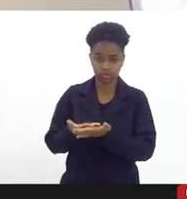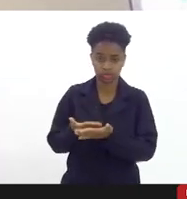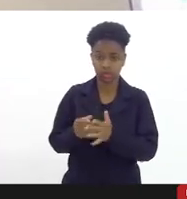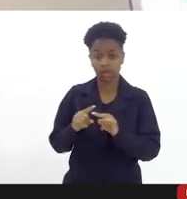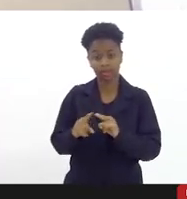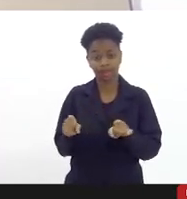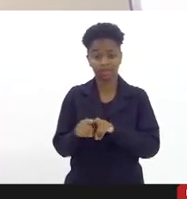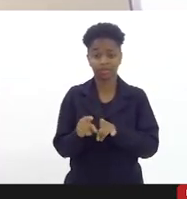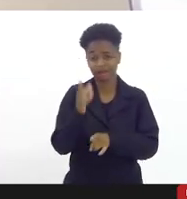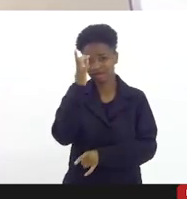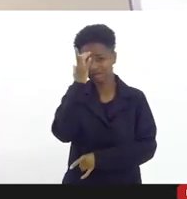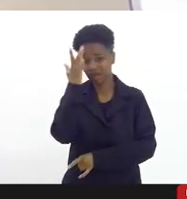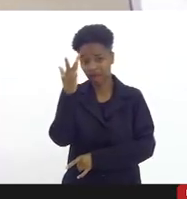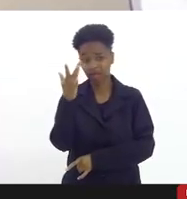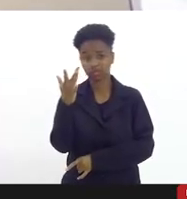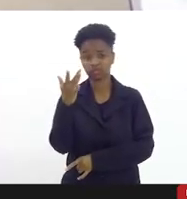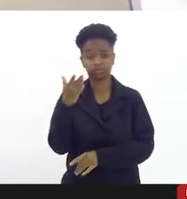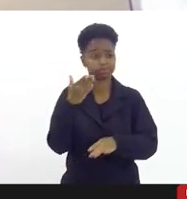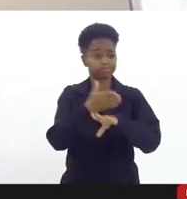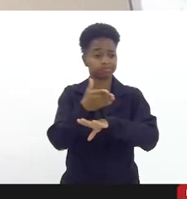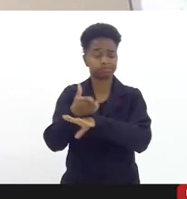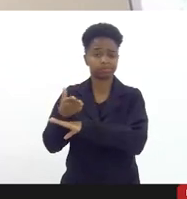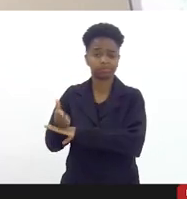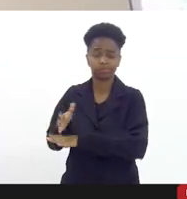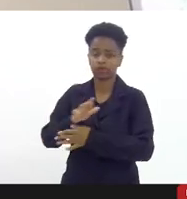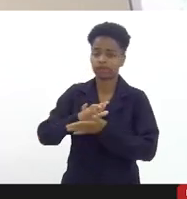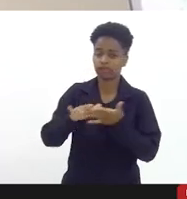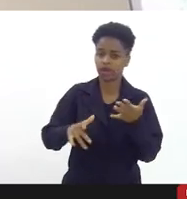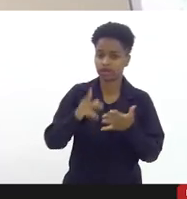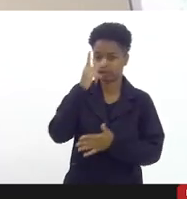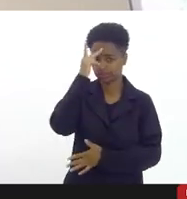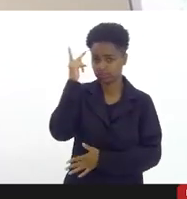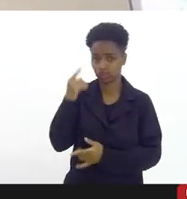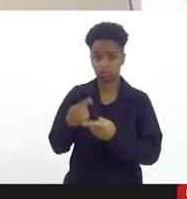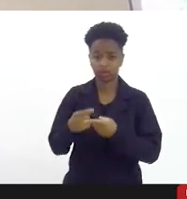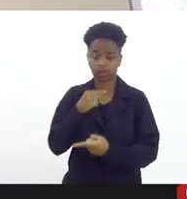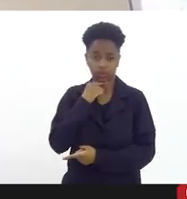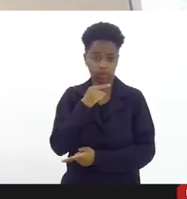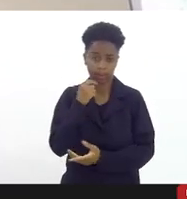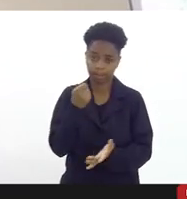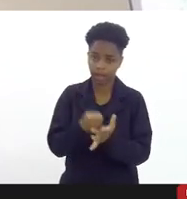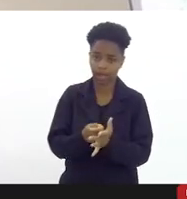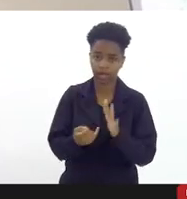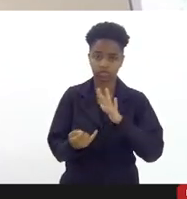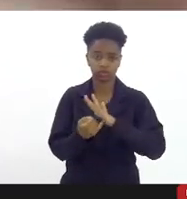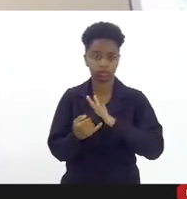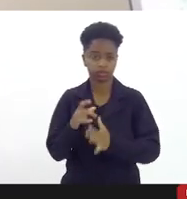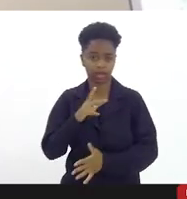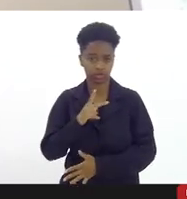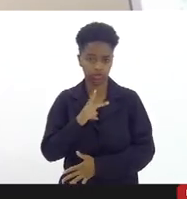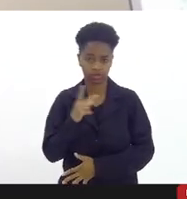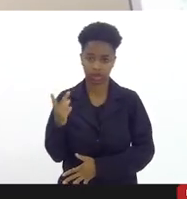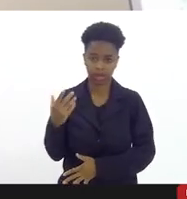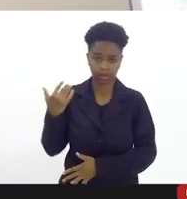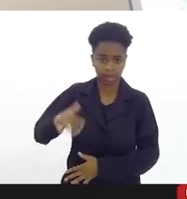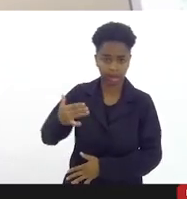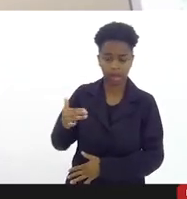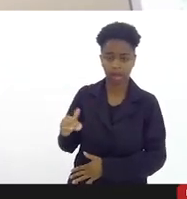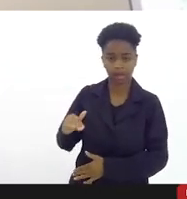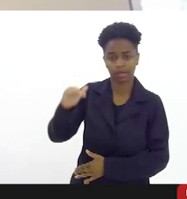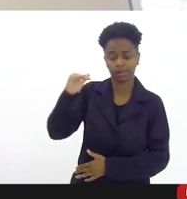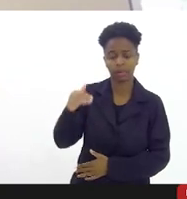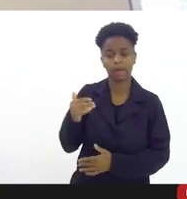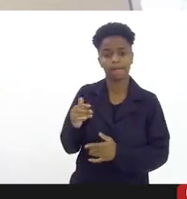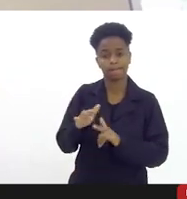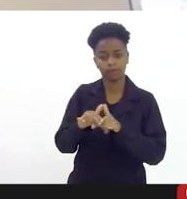ele facilita o acesso para muita gente não tem condição de pagar uma instituição privada num valor maior por causa